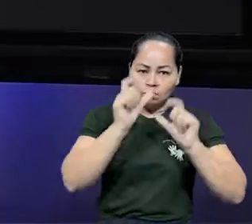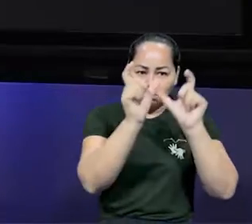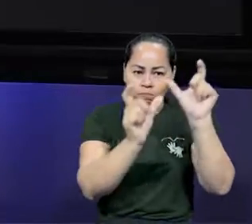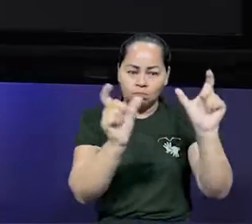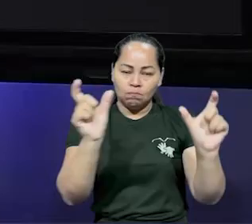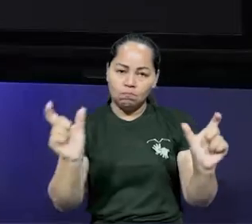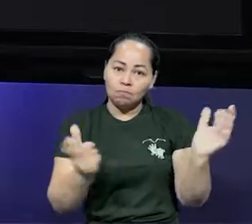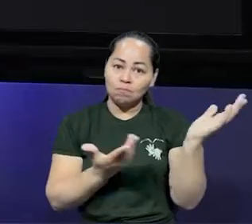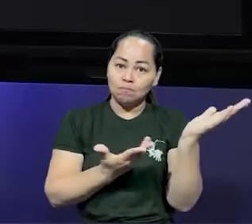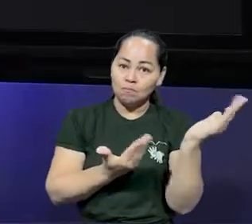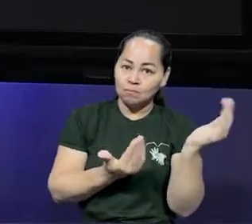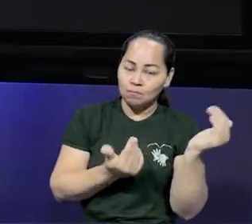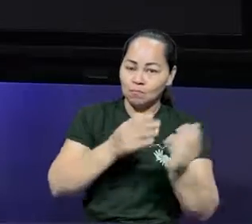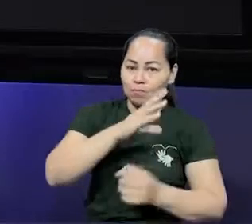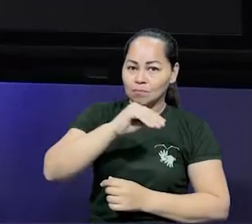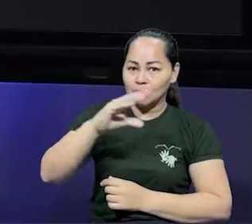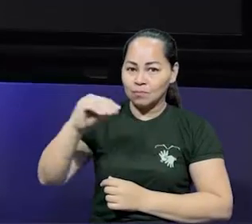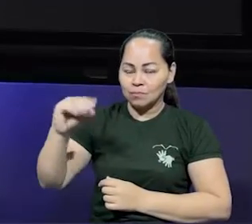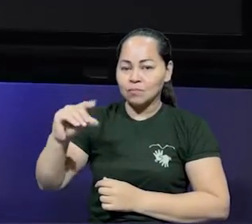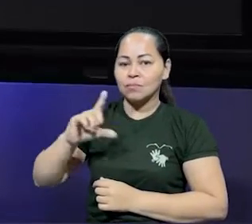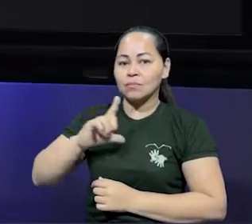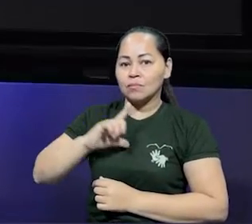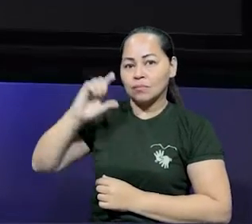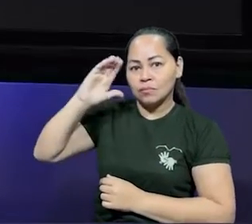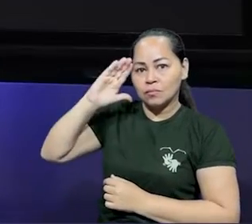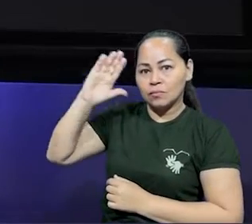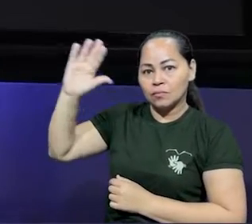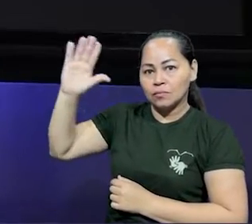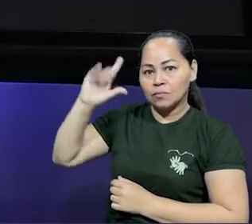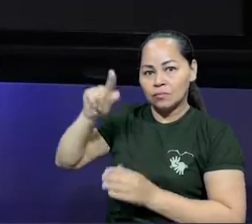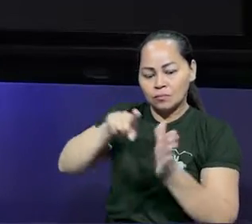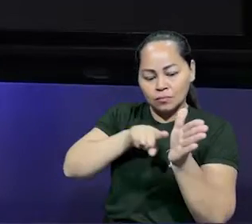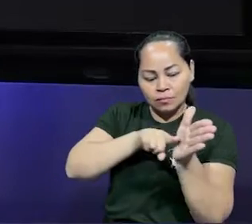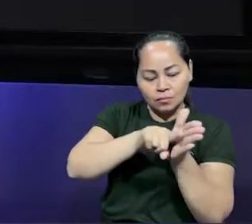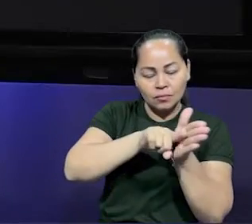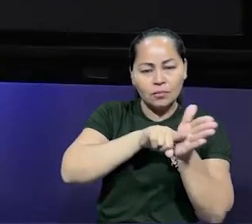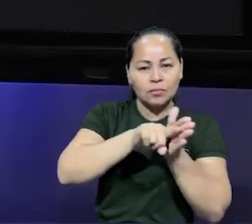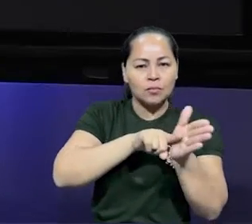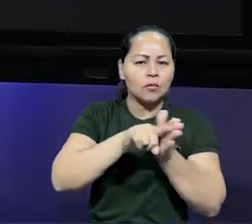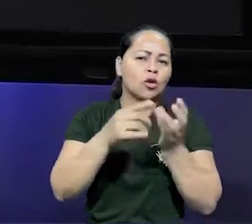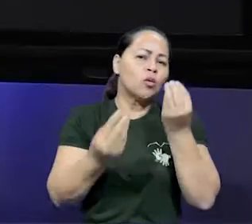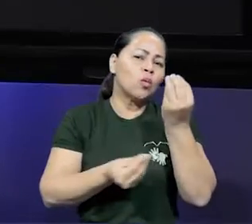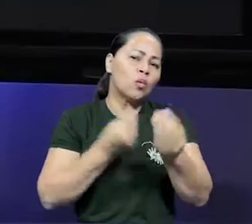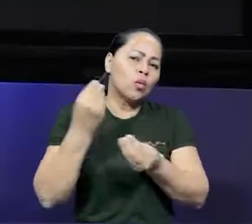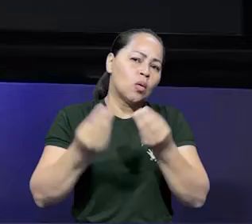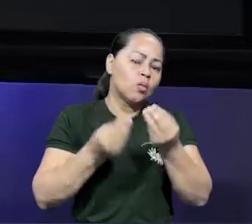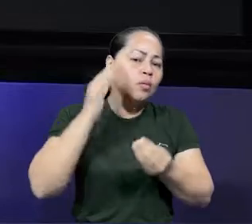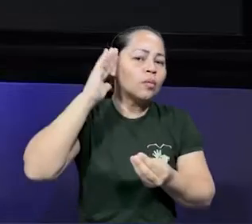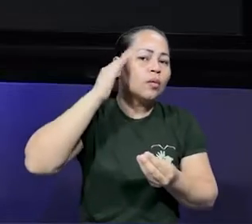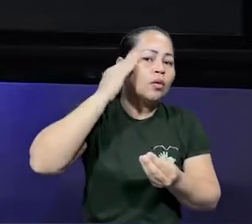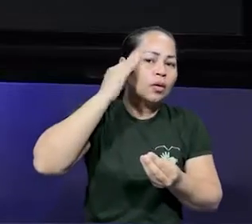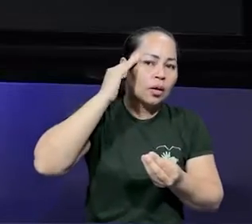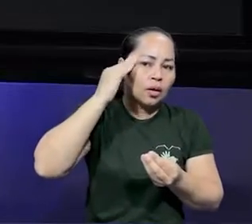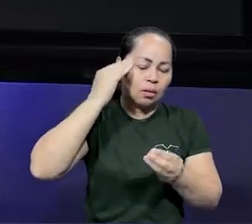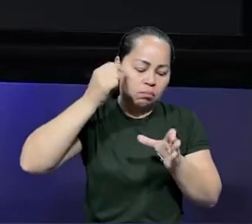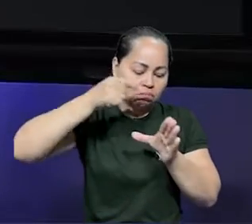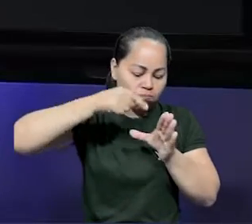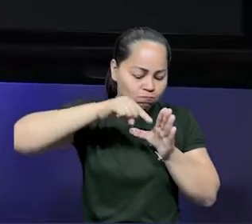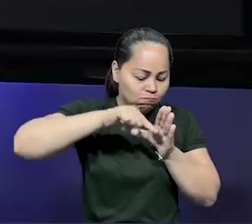algumas abordagens teóricas que nos ajudam a compreender um pouco mais profundamente quais são